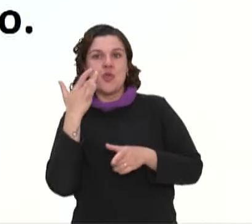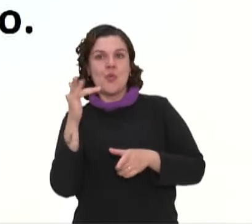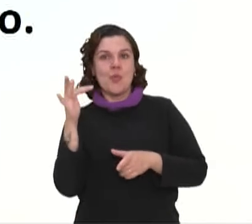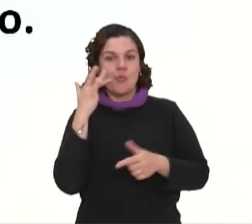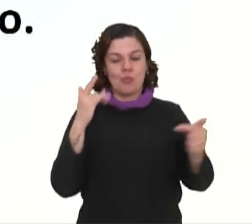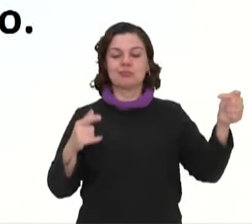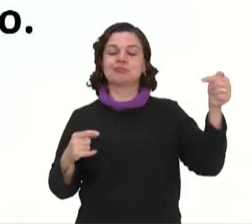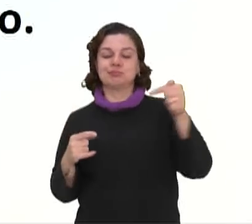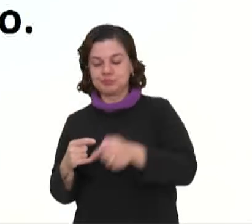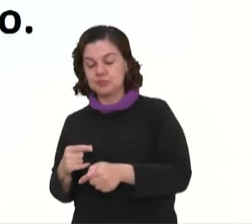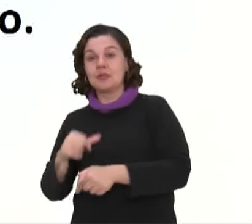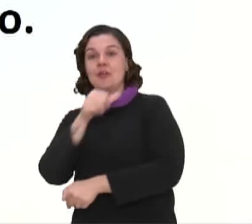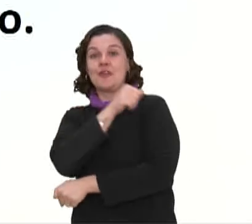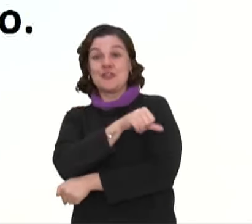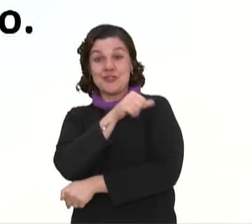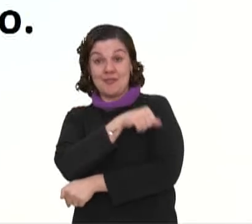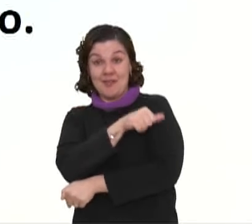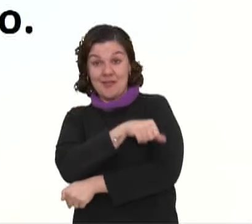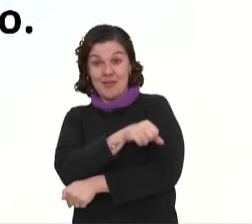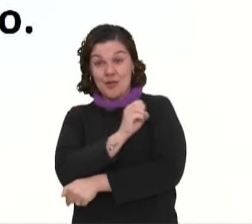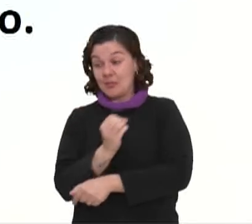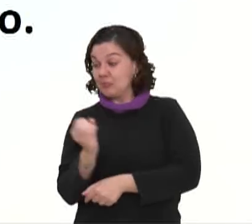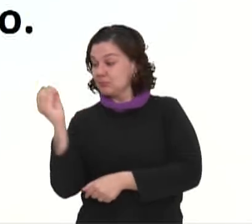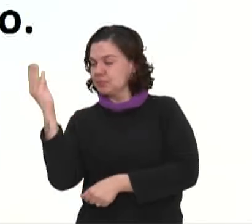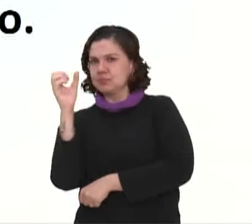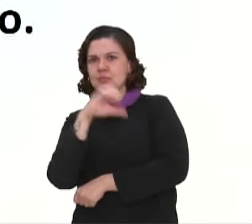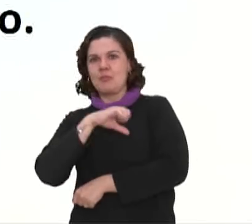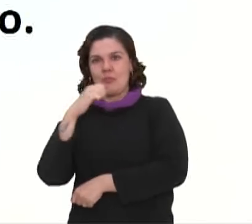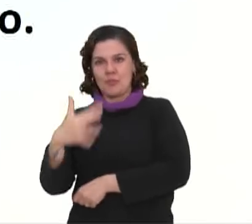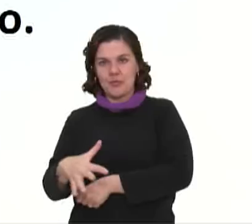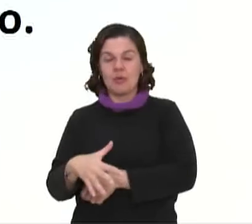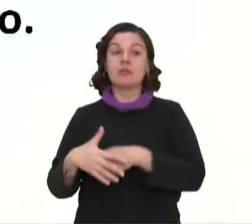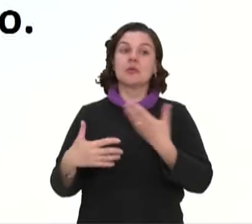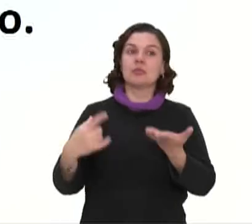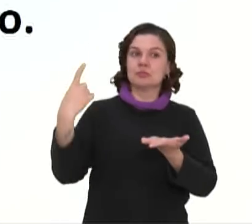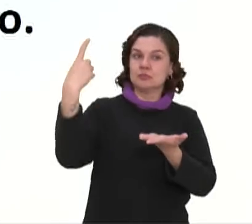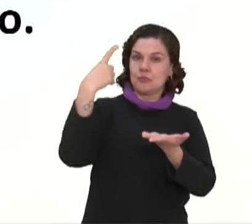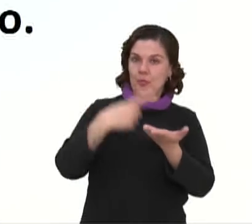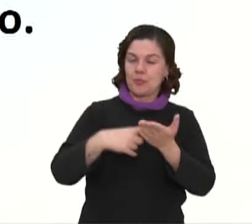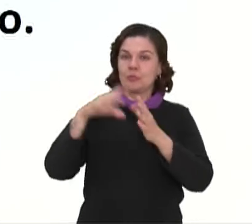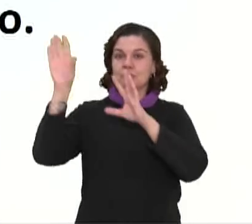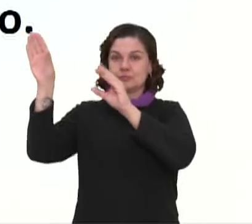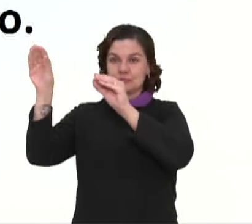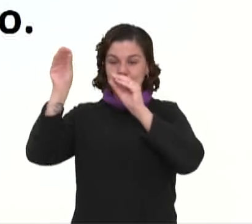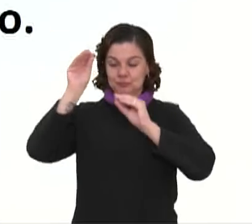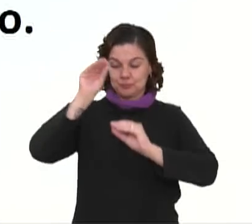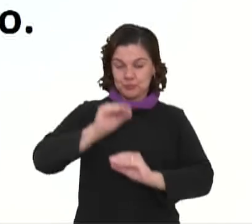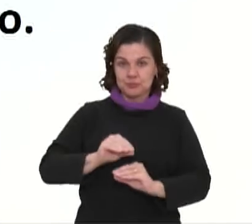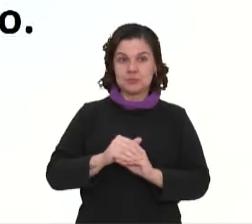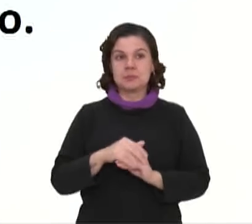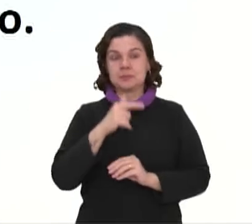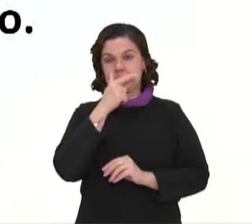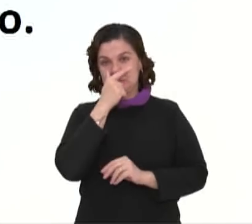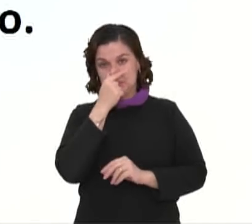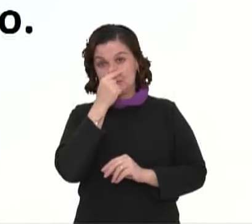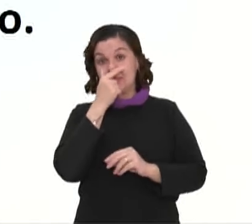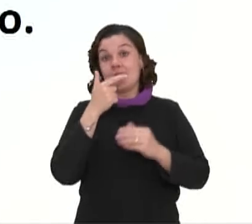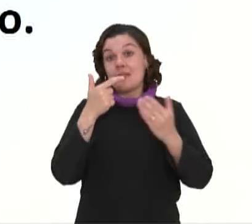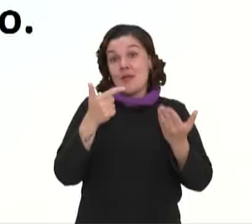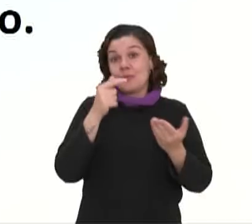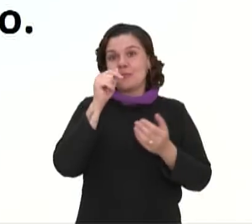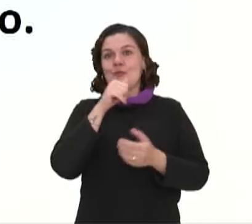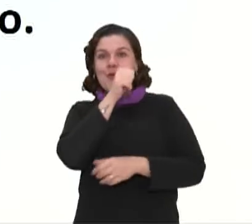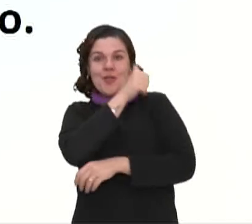minas passava pelo Rio de Janeiro para ir embora para Portugal. Então, esse pequeno problema. O Rio de Janeiro se tornou